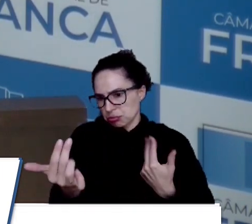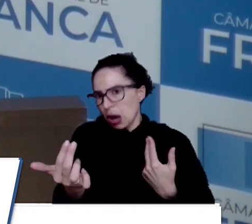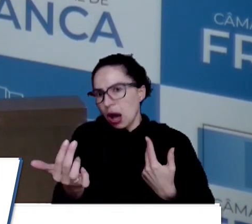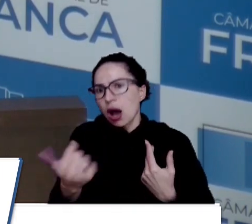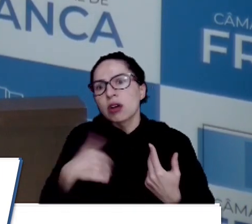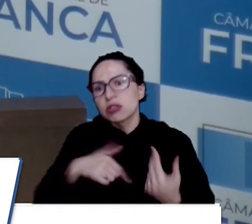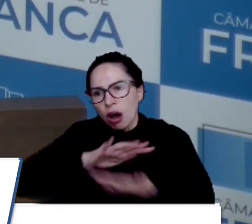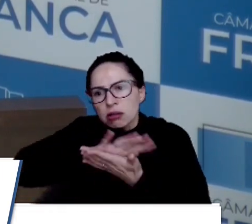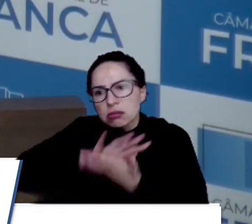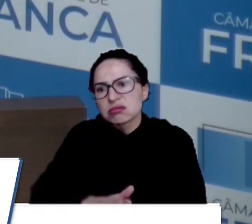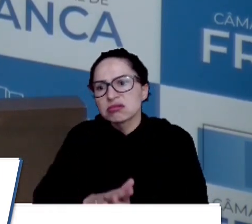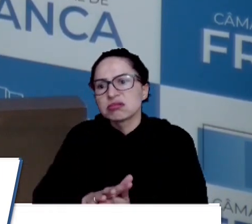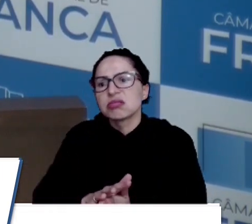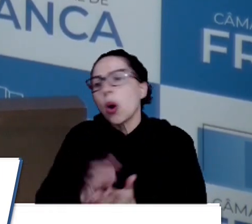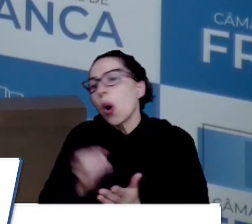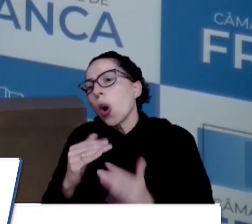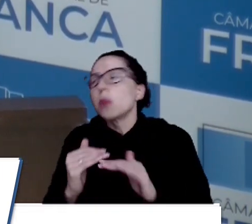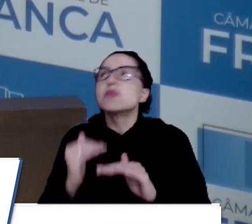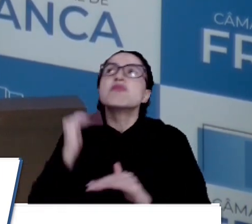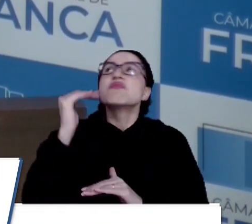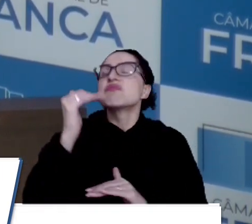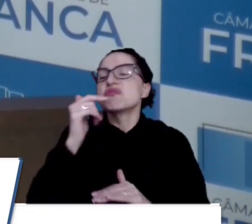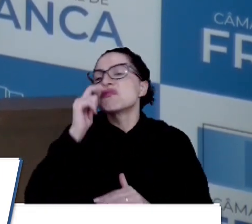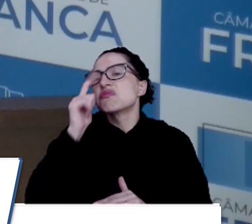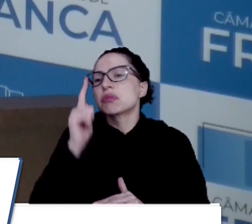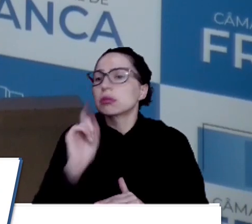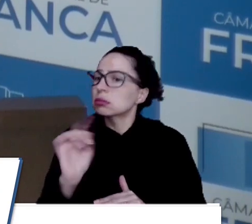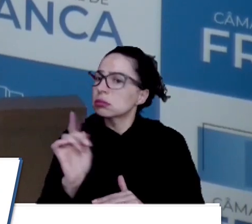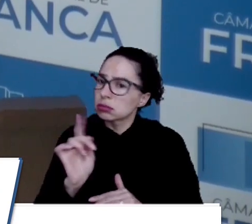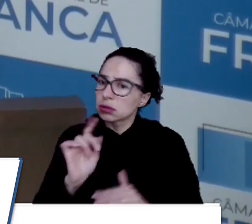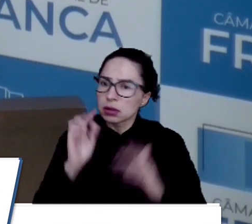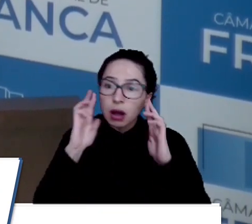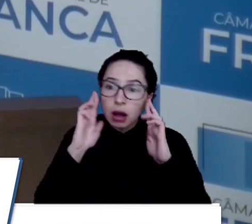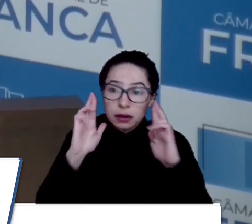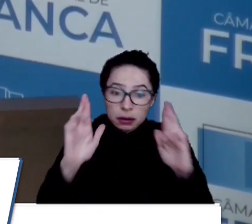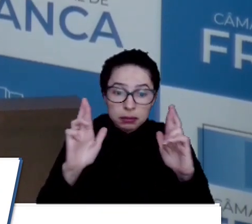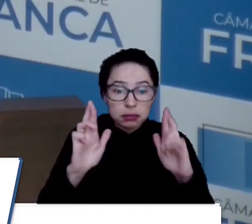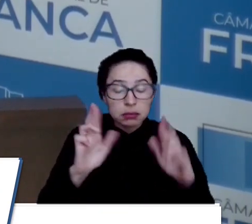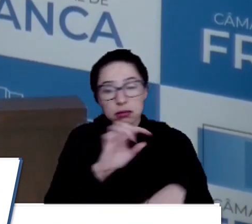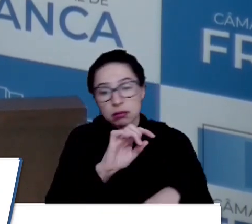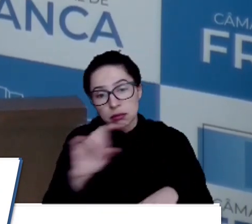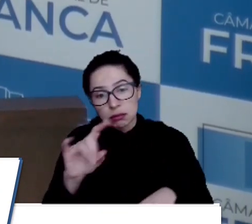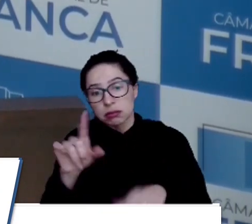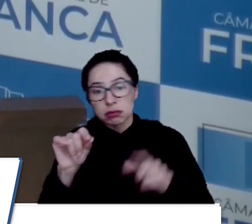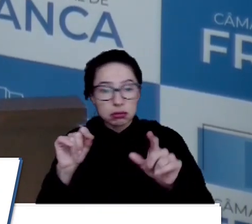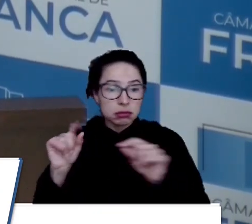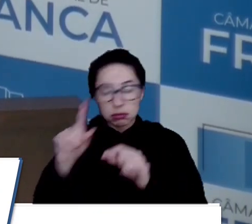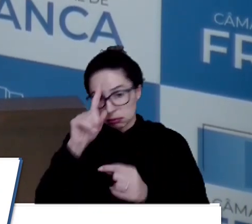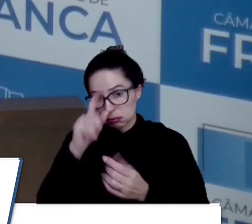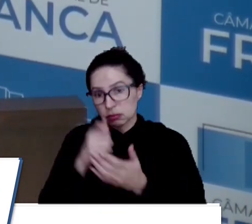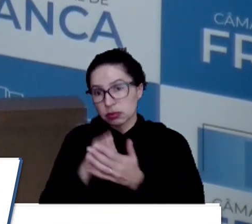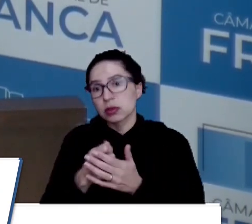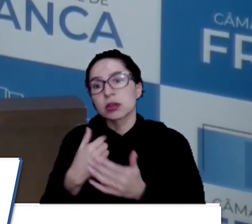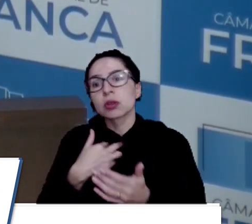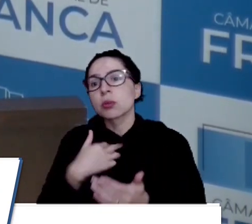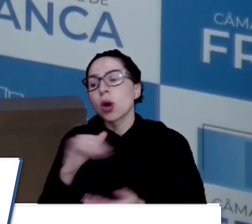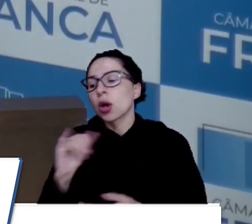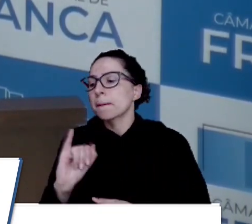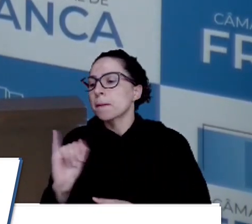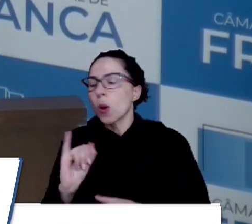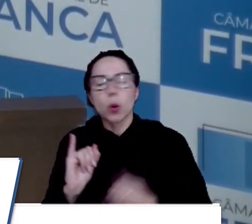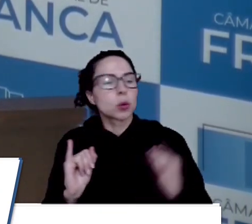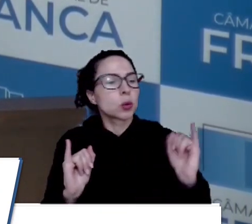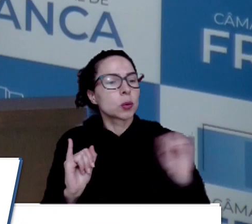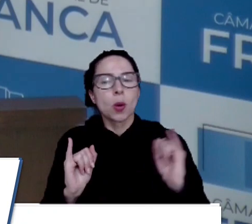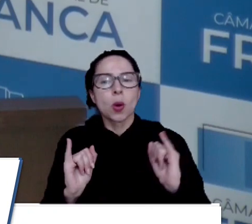tá acima. Não, a gente tem que respeitar as nossas escolhas. A gente não pode ser tributado, eu não posso te